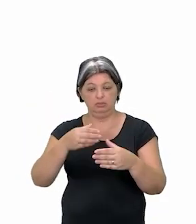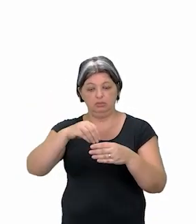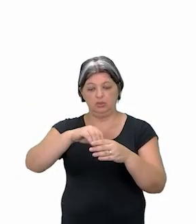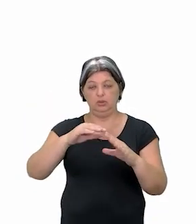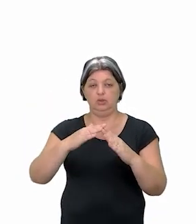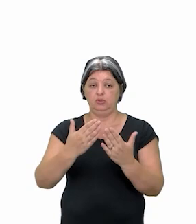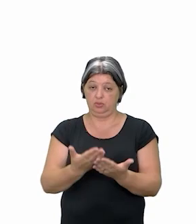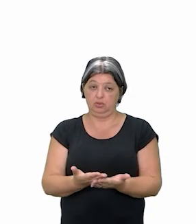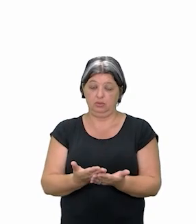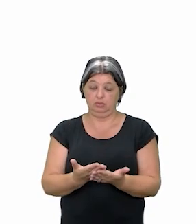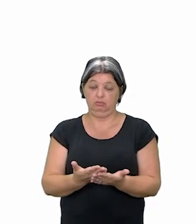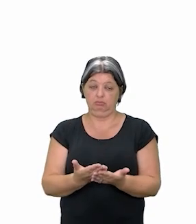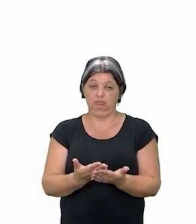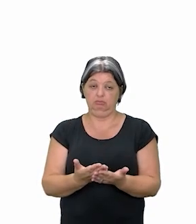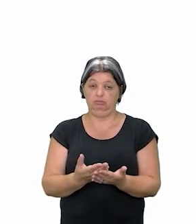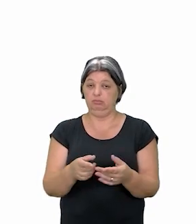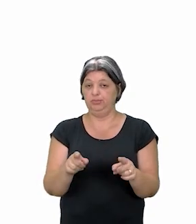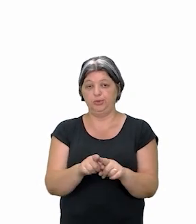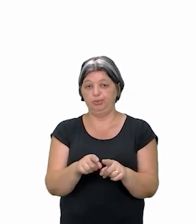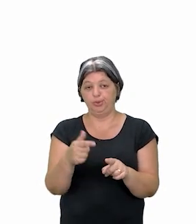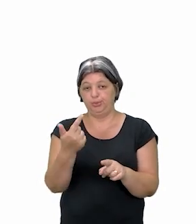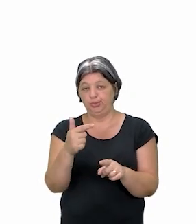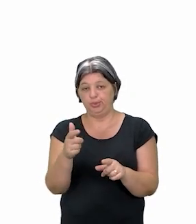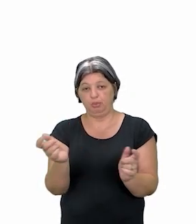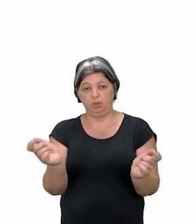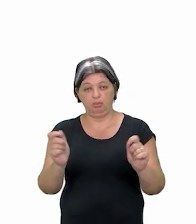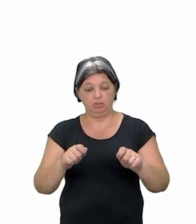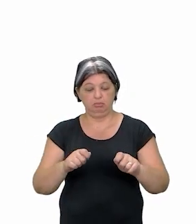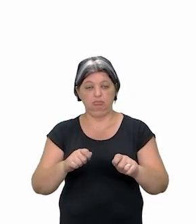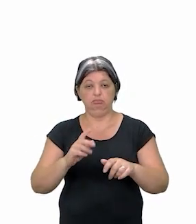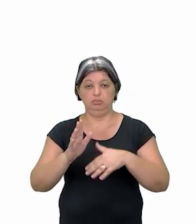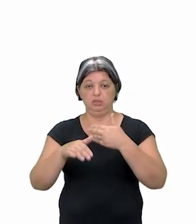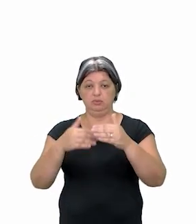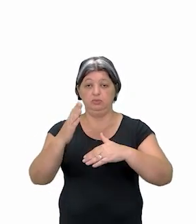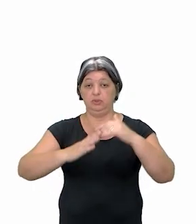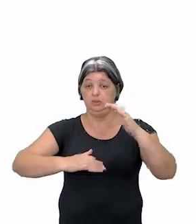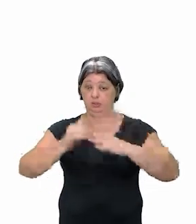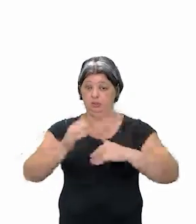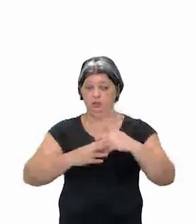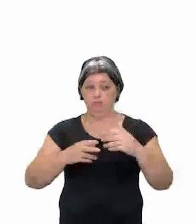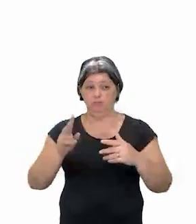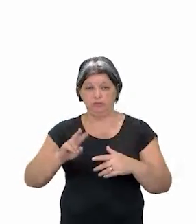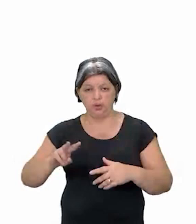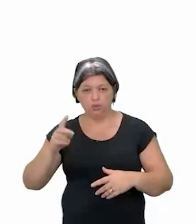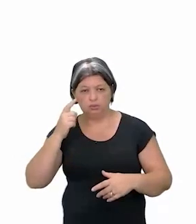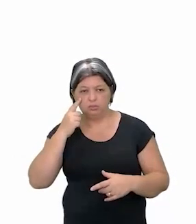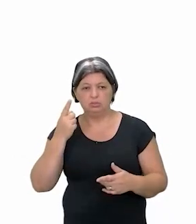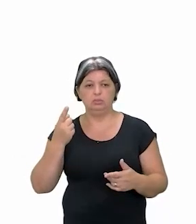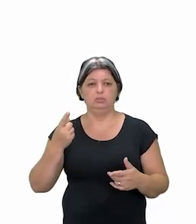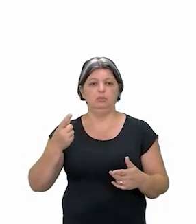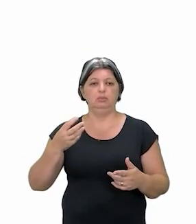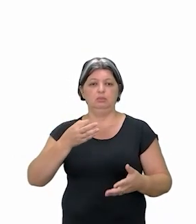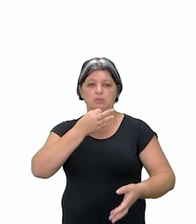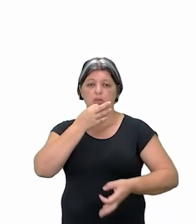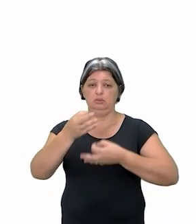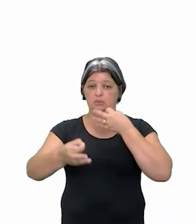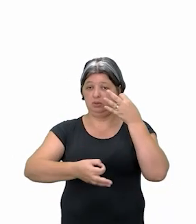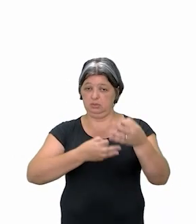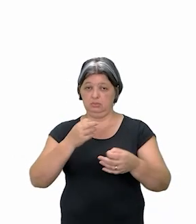também não vai potencializar o desenvolvimento de habilidades e valores para a atuação crítica na